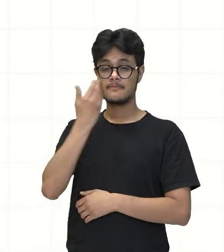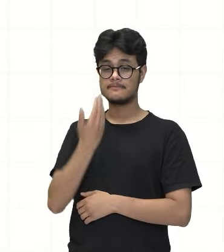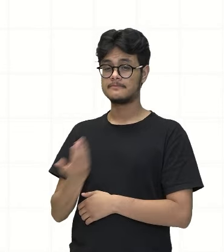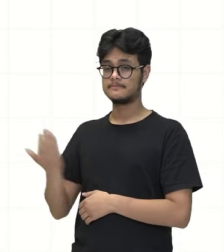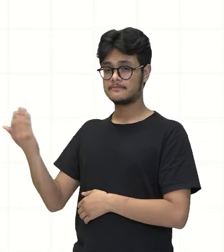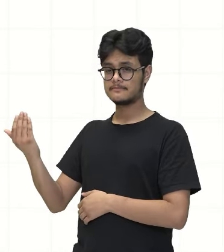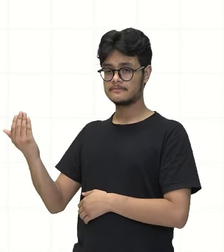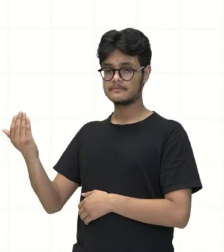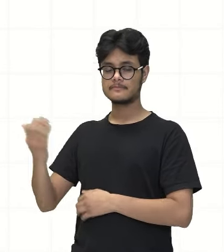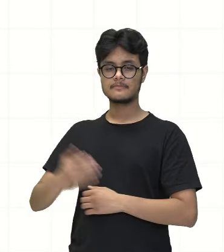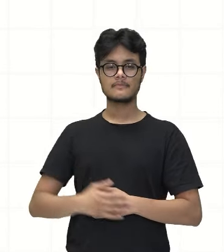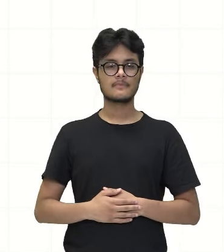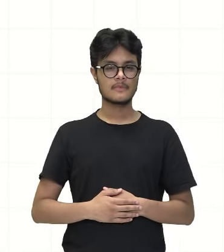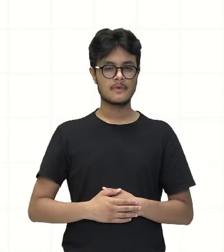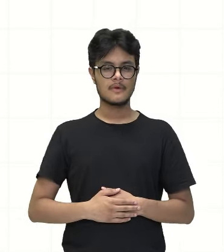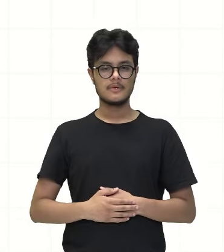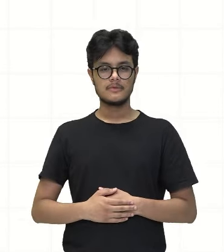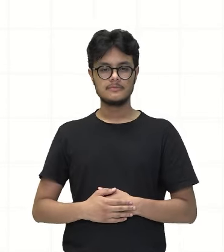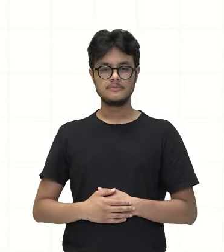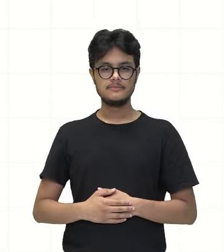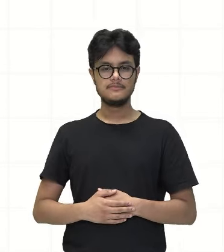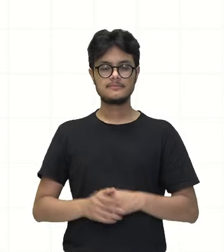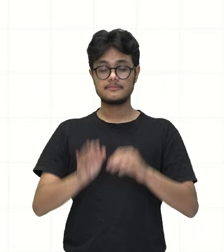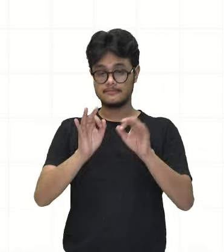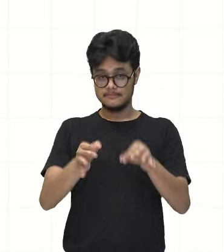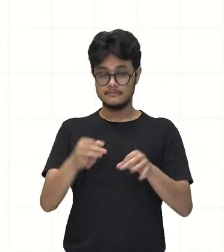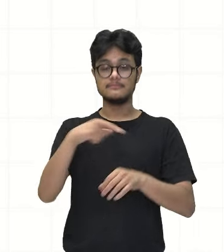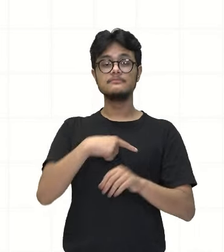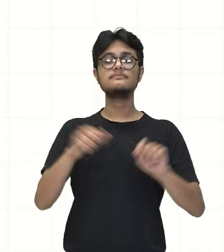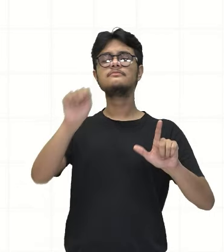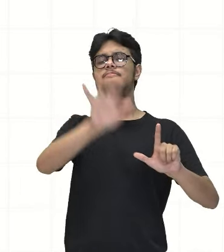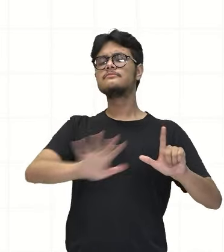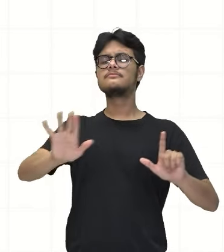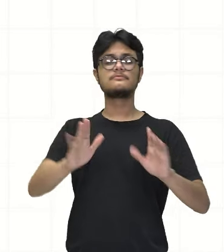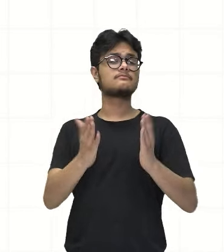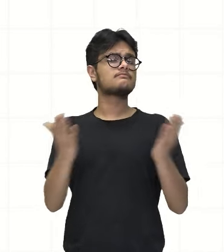o outro exemplo que temos. Determine as medidas